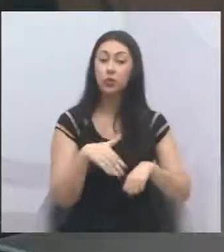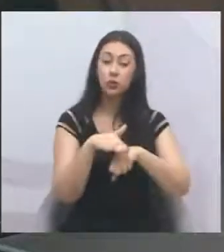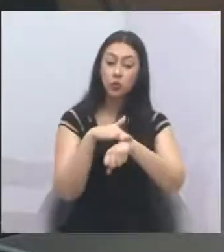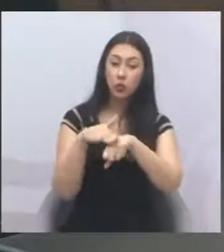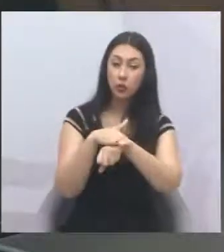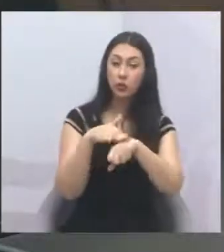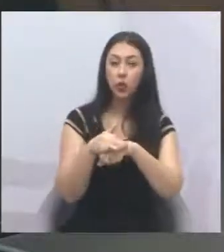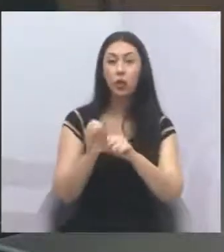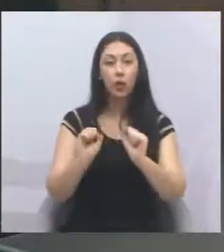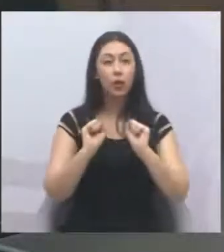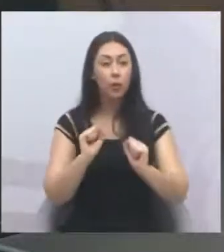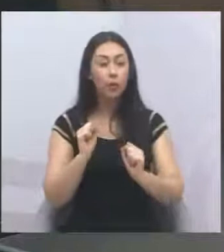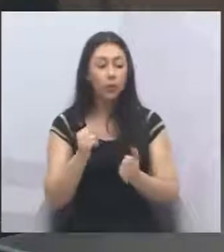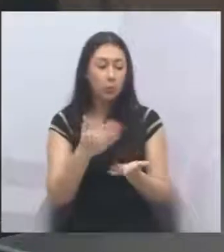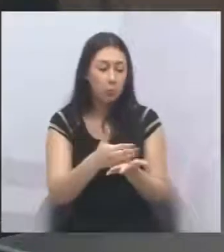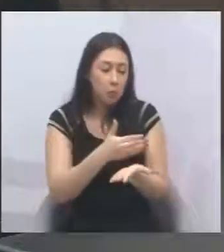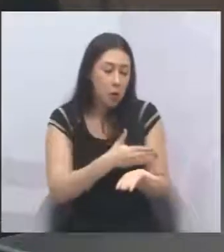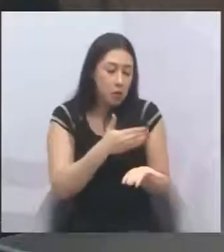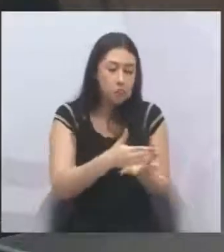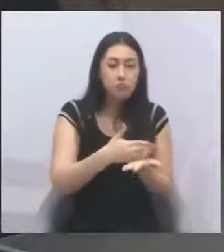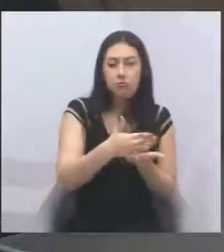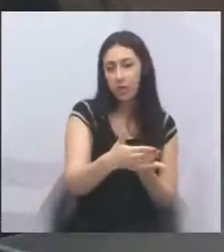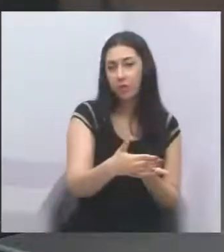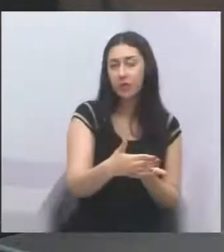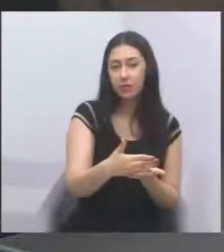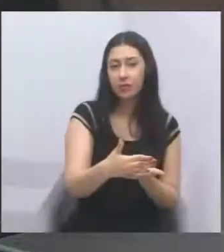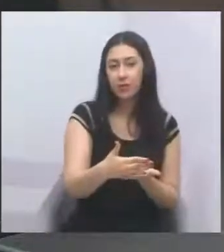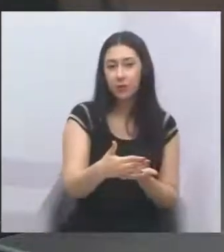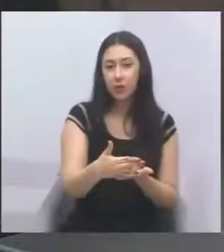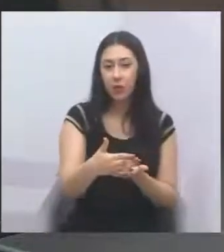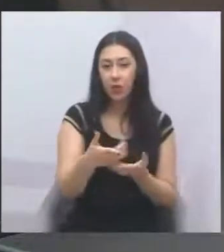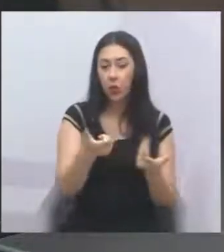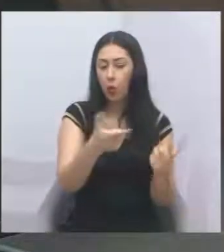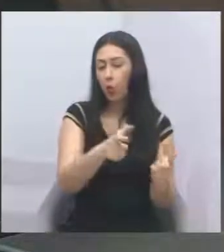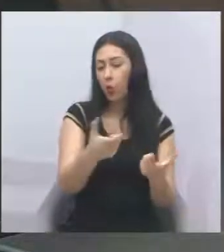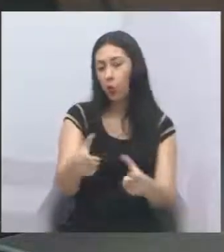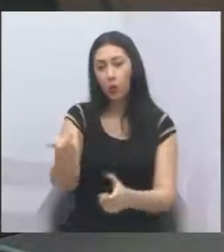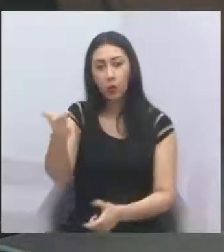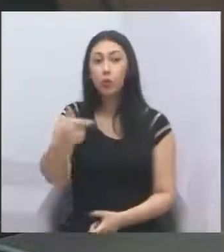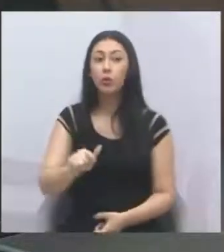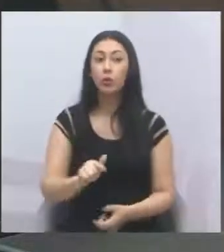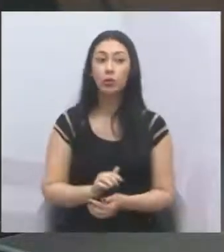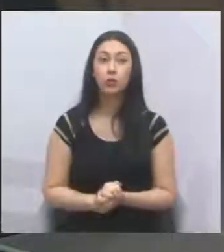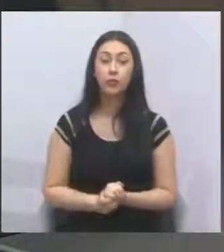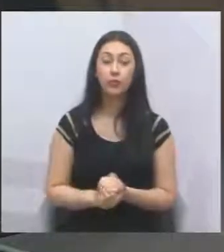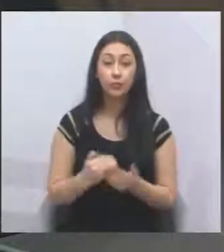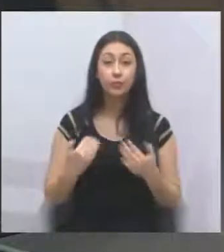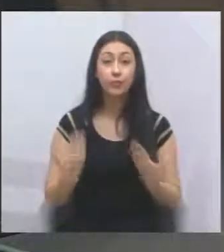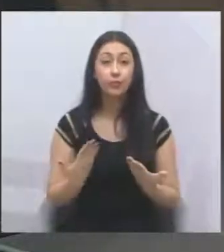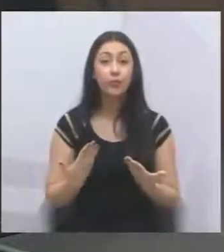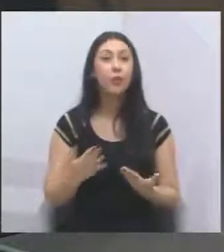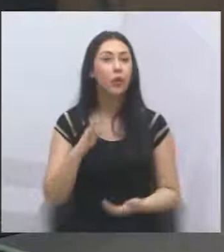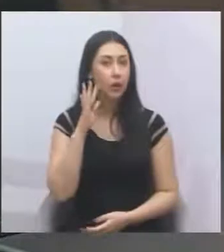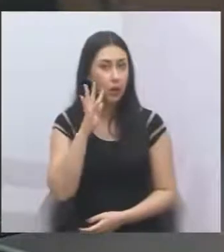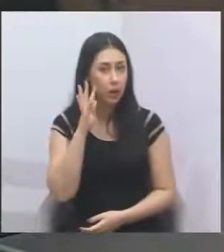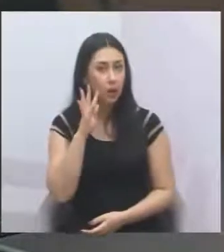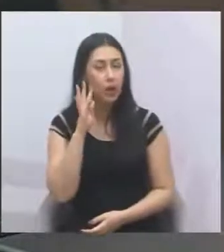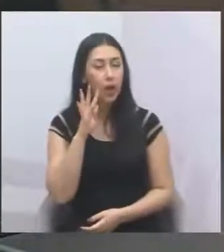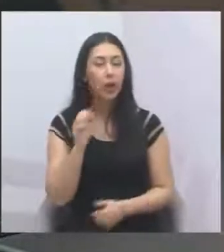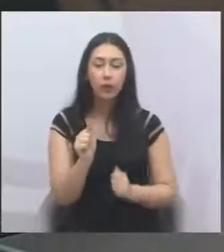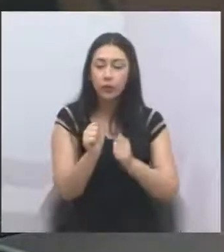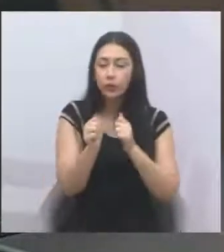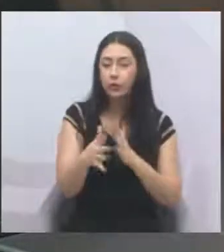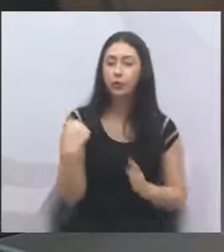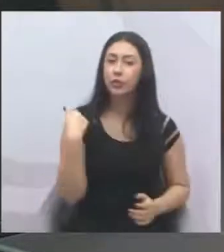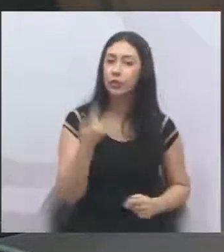que podemos sim partilhar essa verba que vamos receber para destinar a outros bairros também. Então, é muito bacana essa ação que